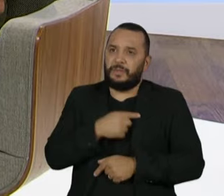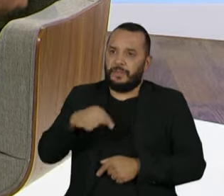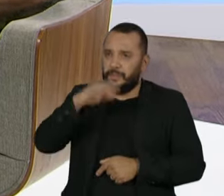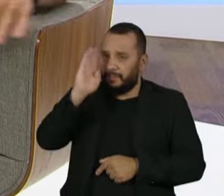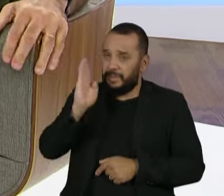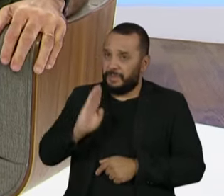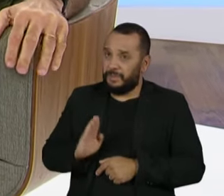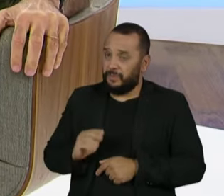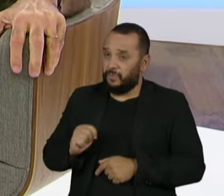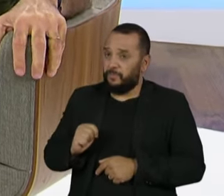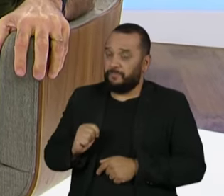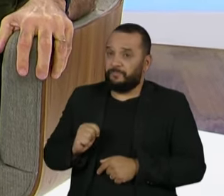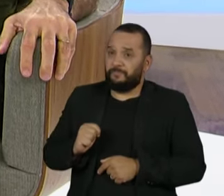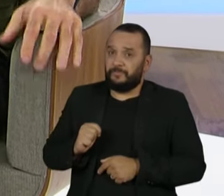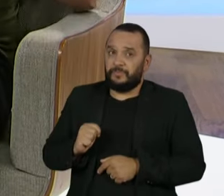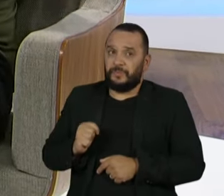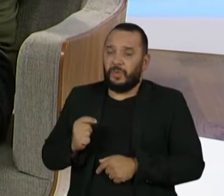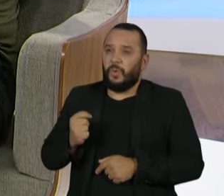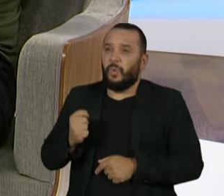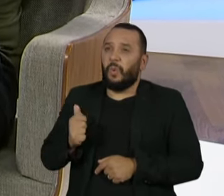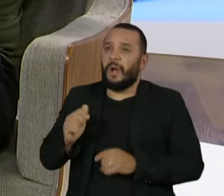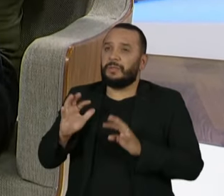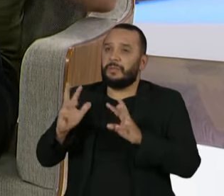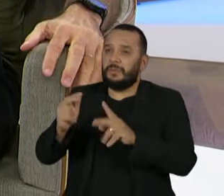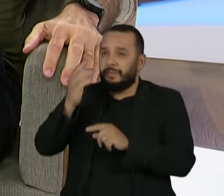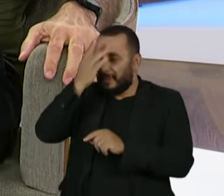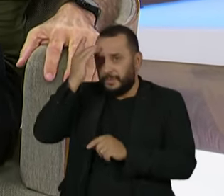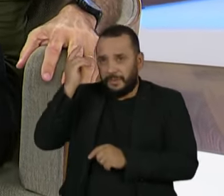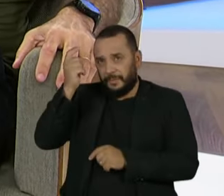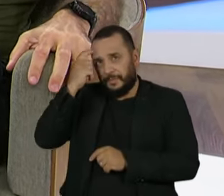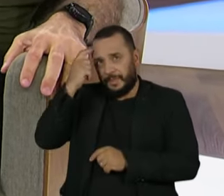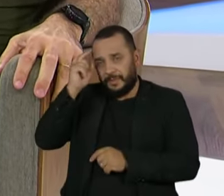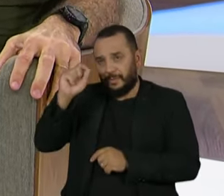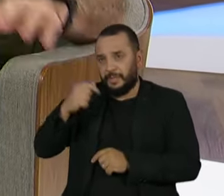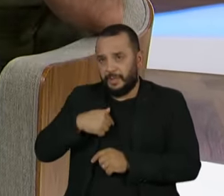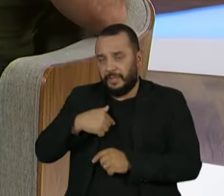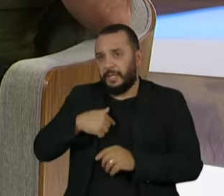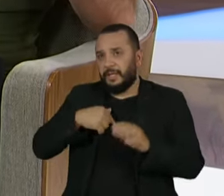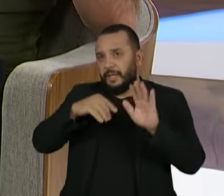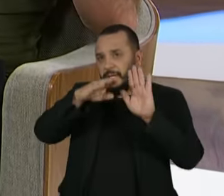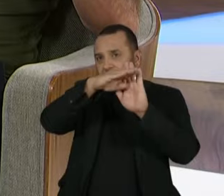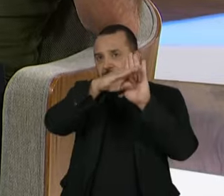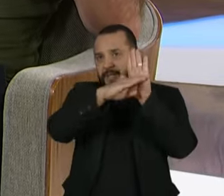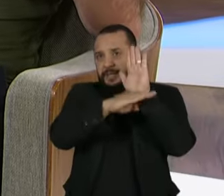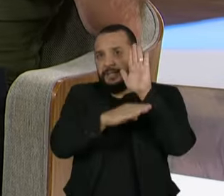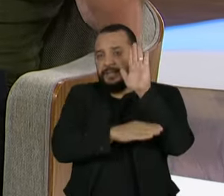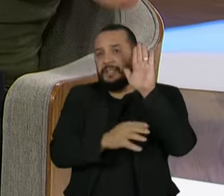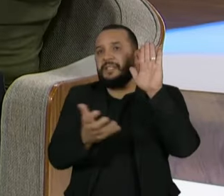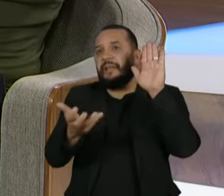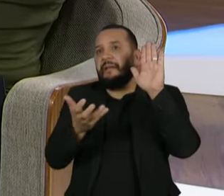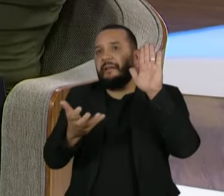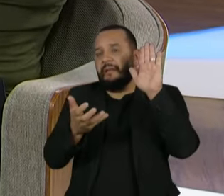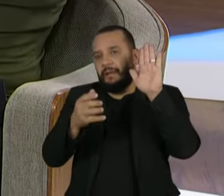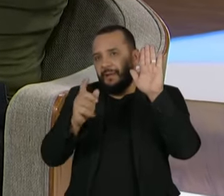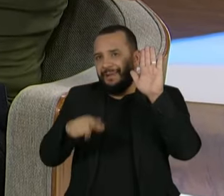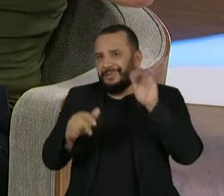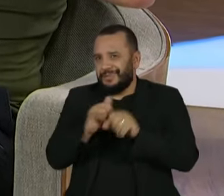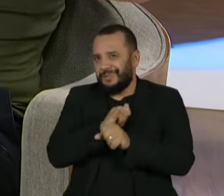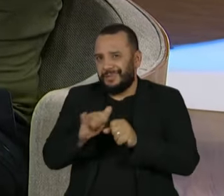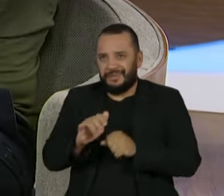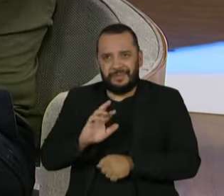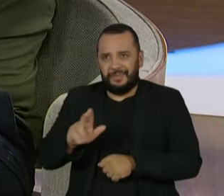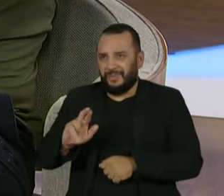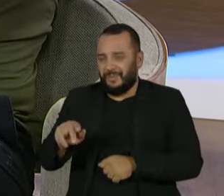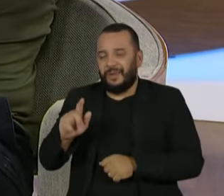em especial é que quase todo mundo acha que uma lista de aspirações é uma estratégia e estratégia na realidade é o processo de